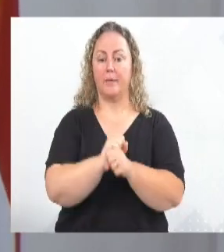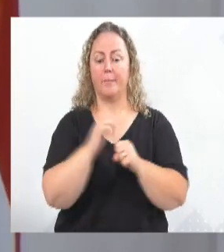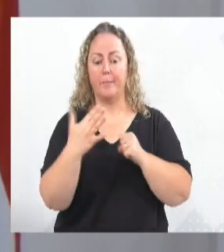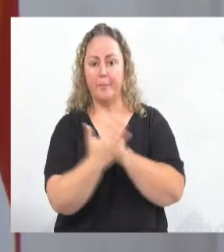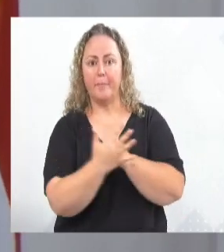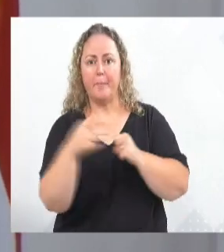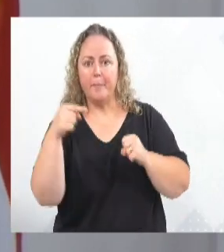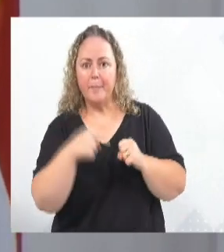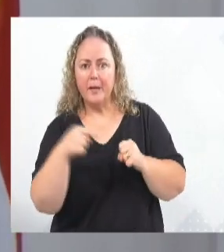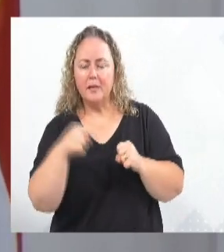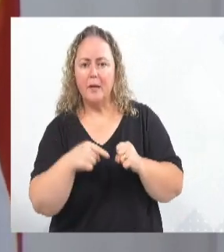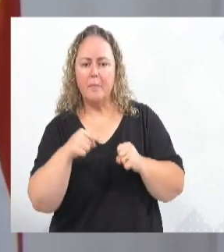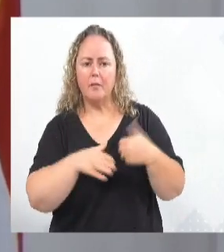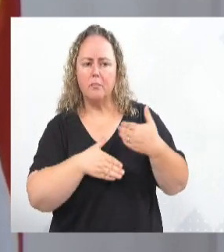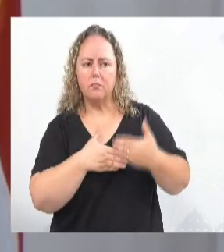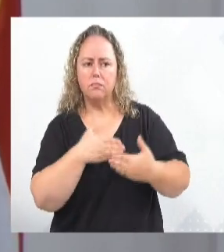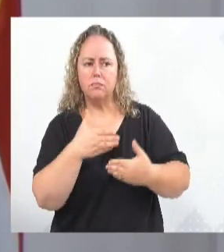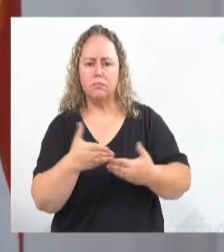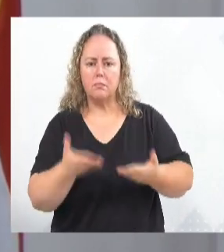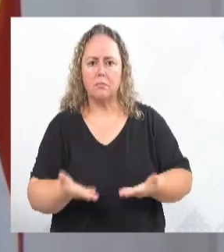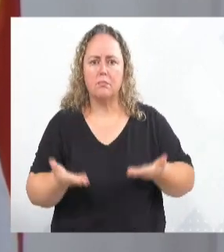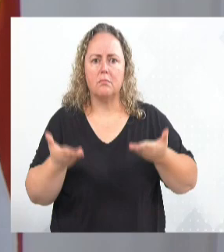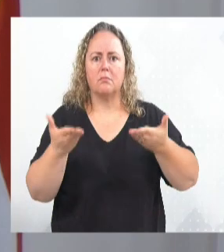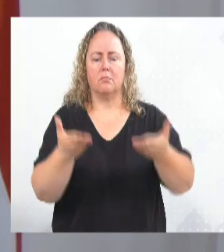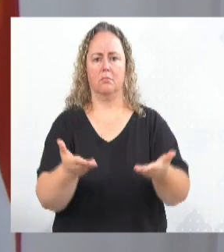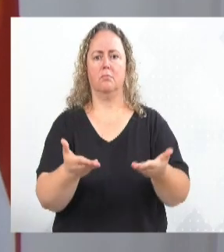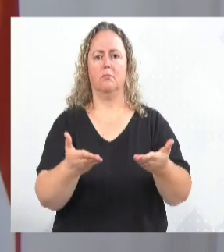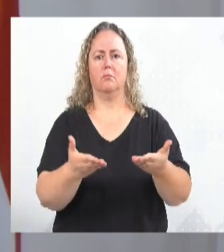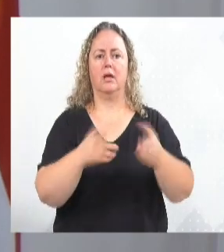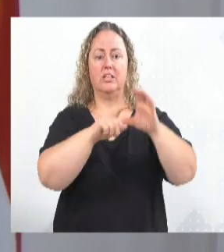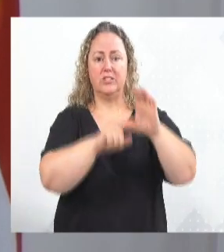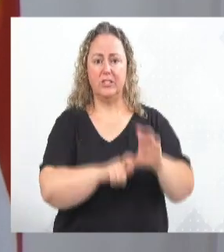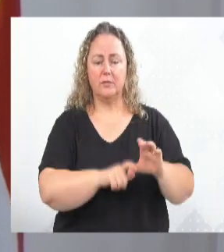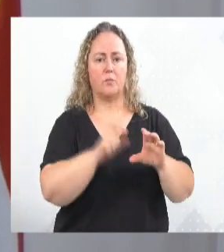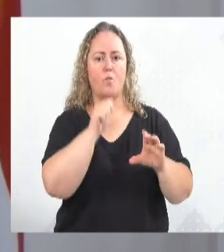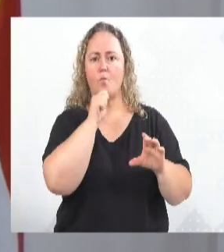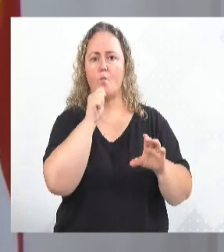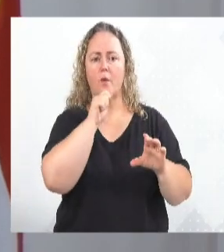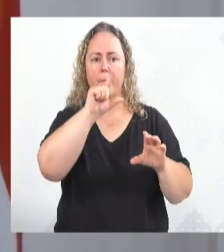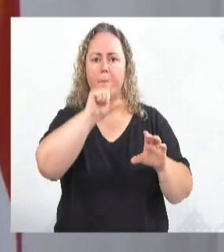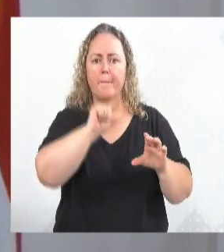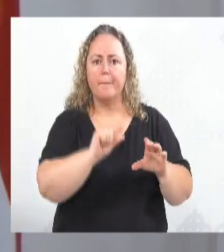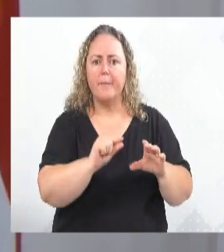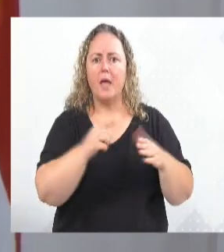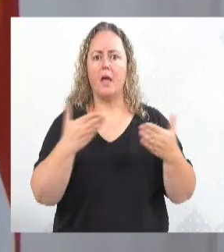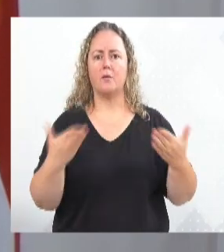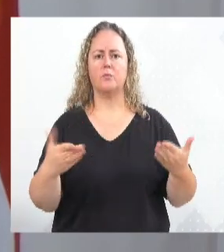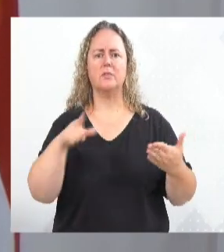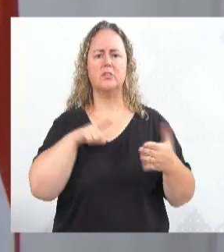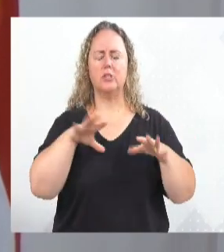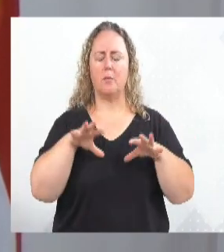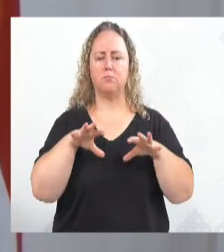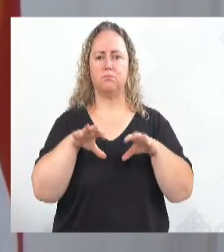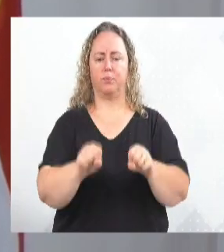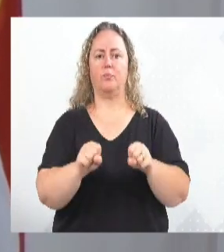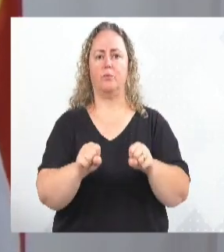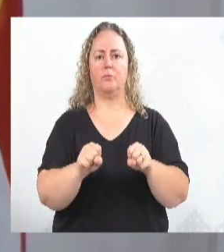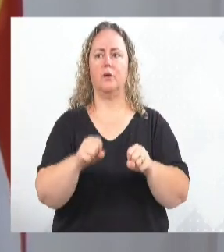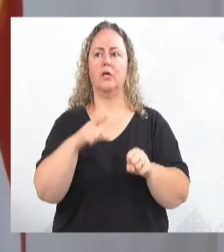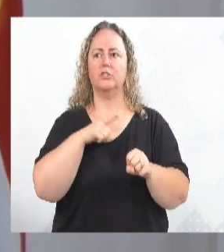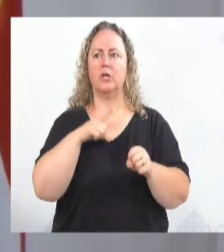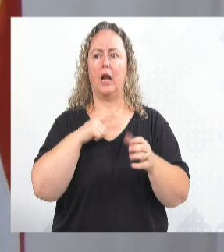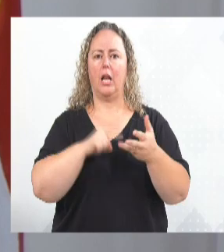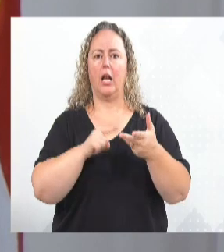passamos pela pandemia e o governo entregou o Brasil com menos dívida do que recebeu, mesmo com o lockdown, mesmo com essa hecatombe que